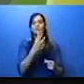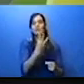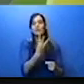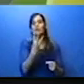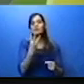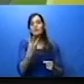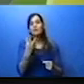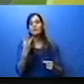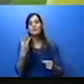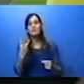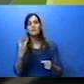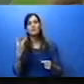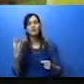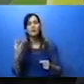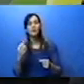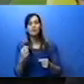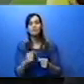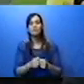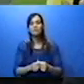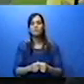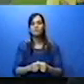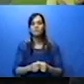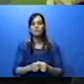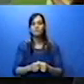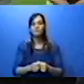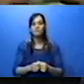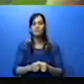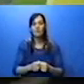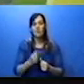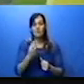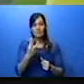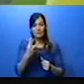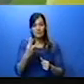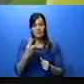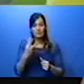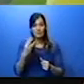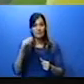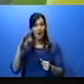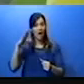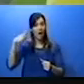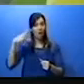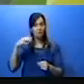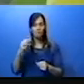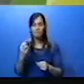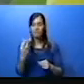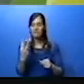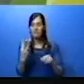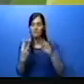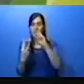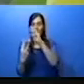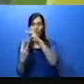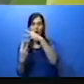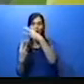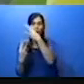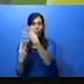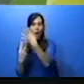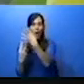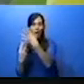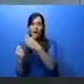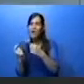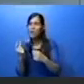3. Ou seja, 3 elevado a 4 é 81. Ok?